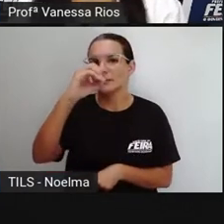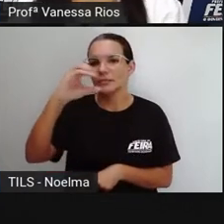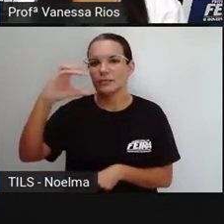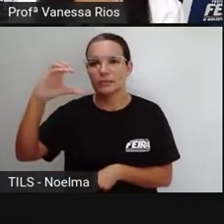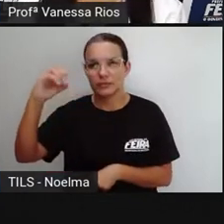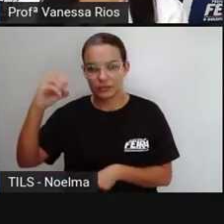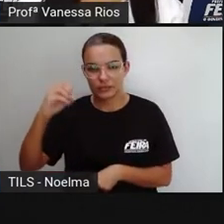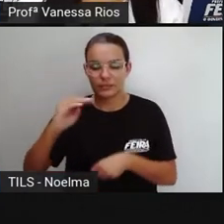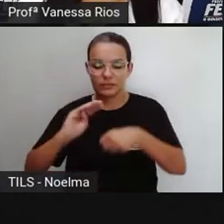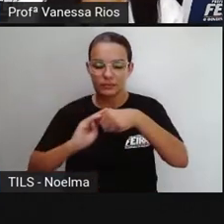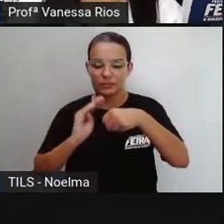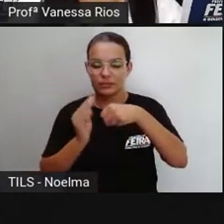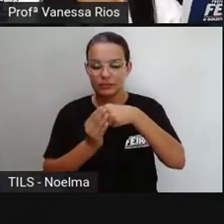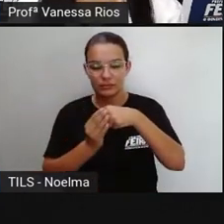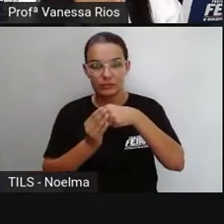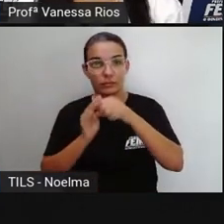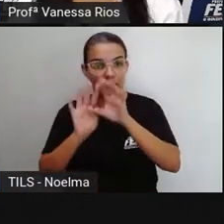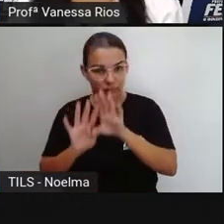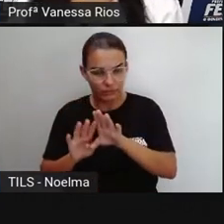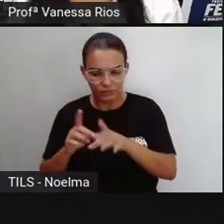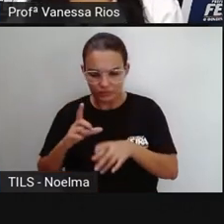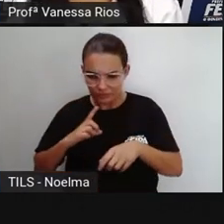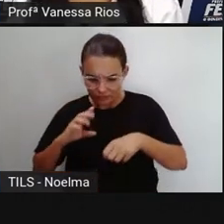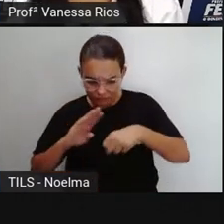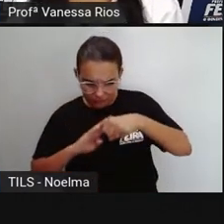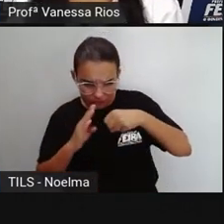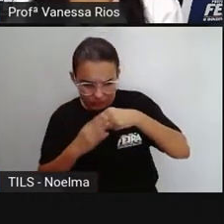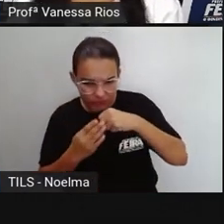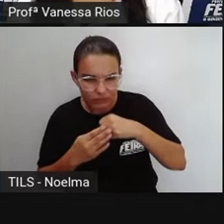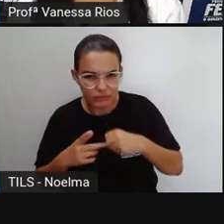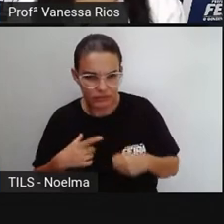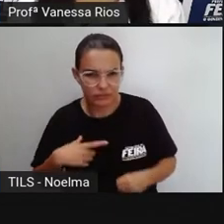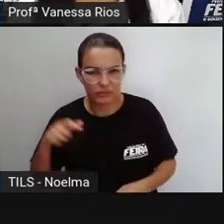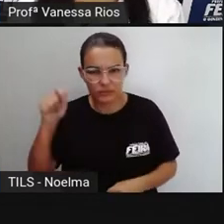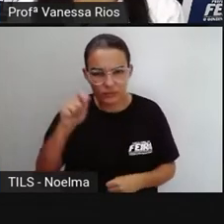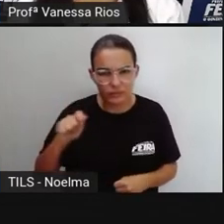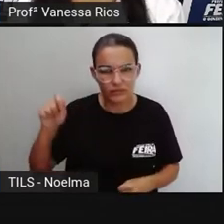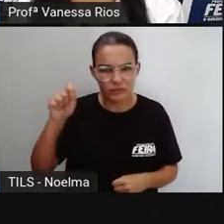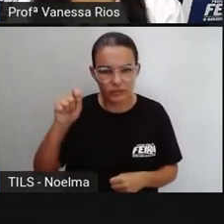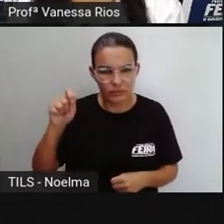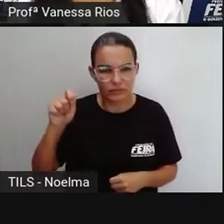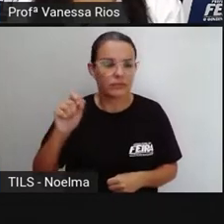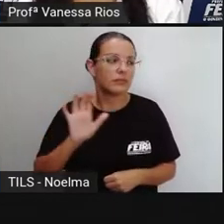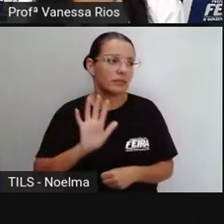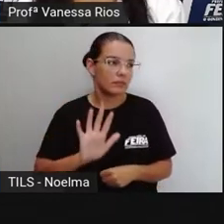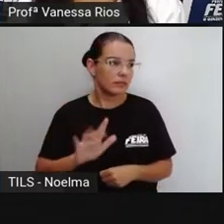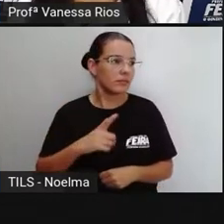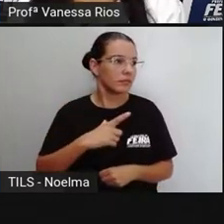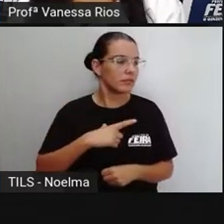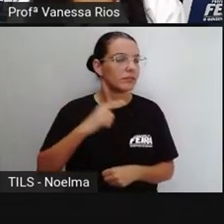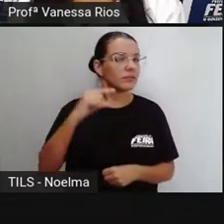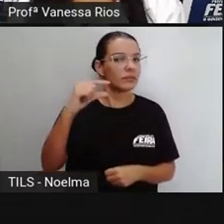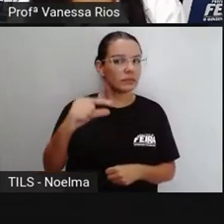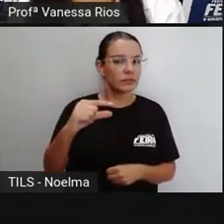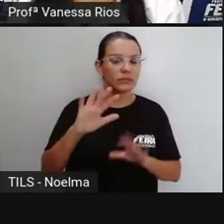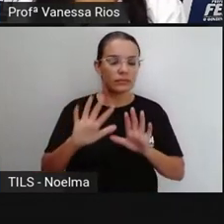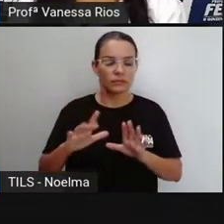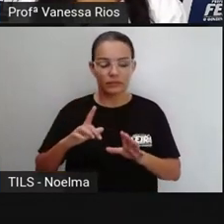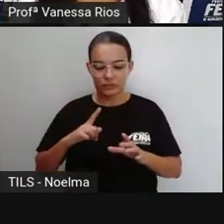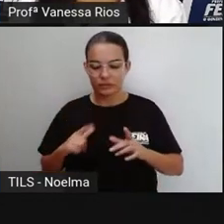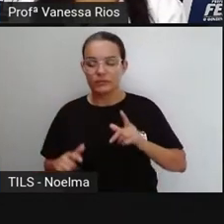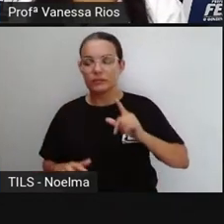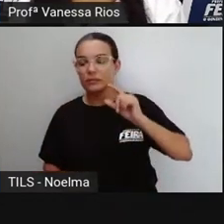assim, nem todos os bairros possuem associações, mas os que possuem, né, surgem aí, essas associações